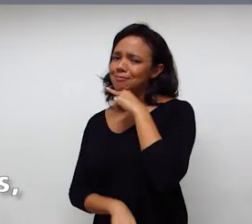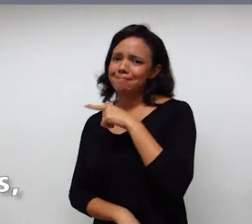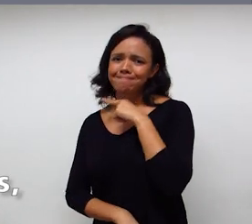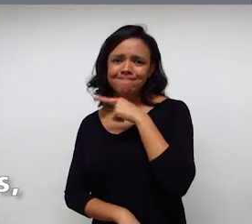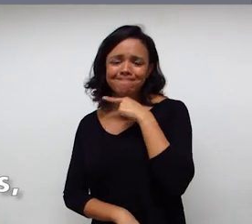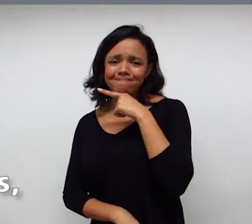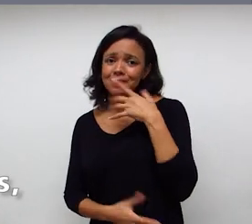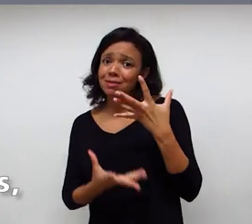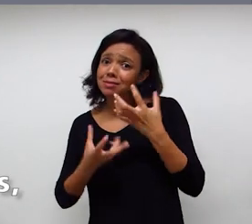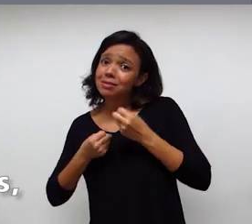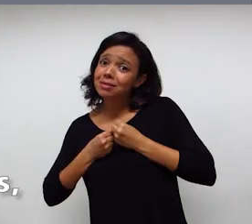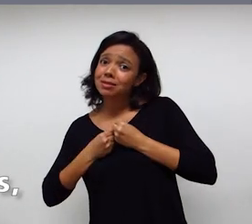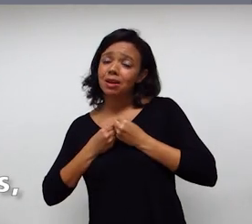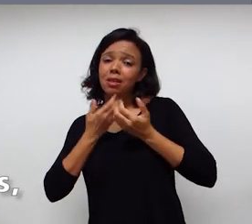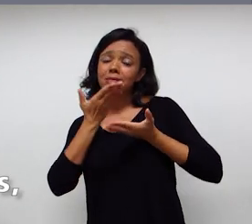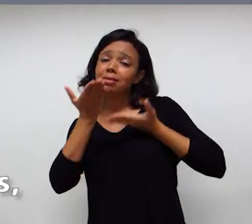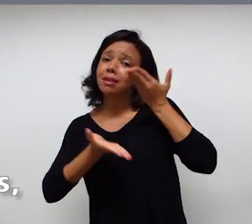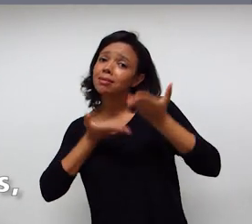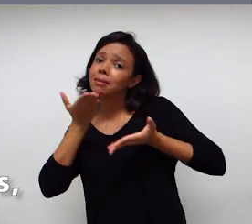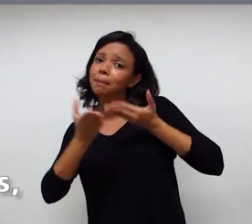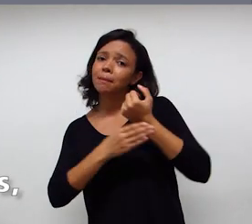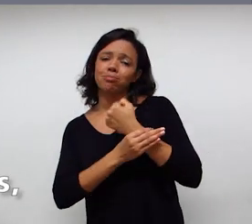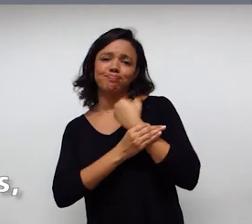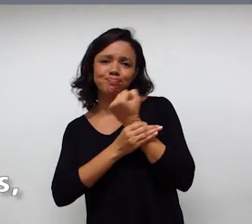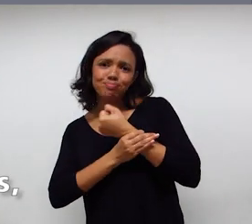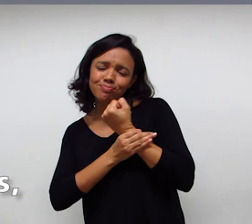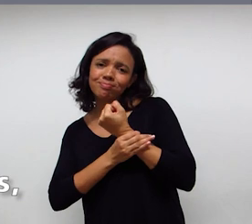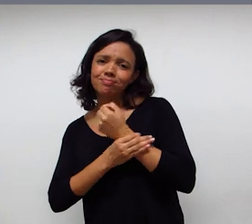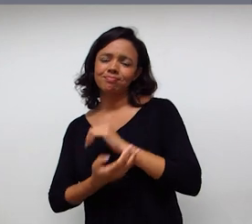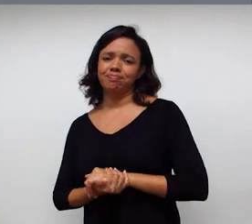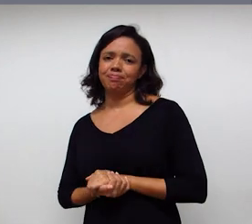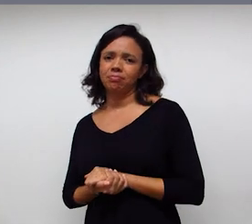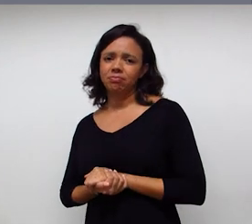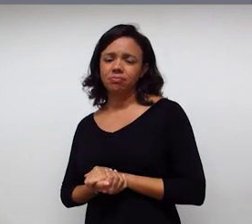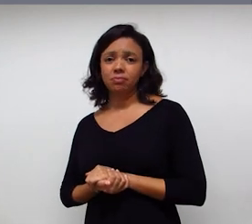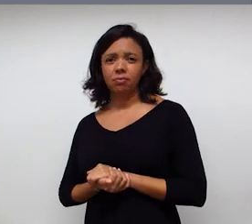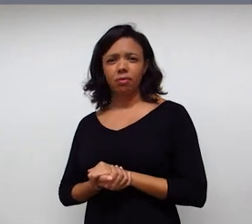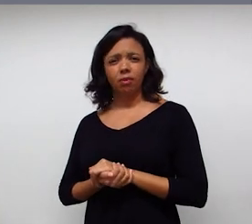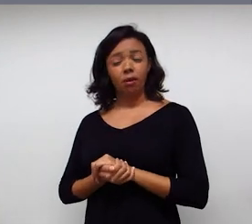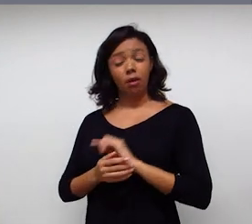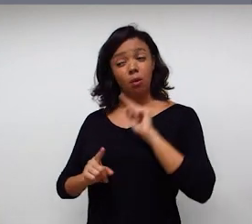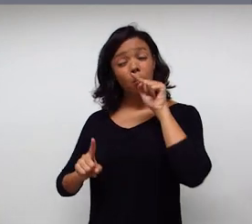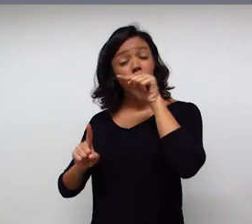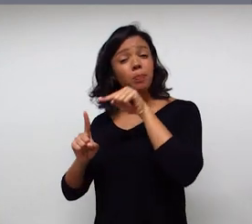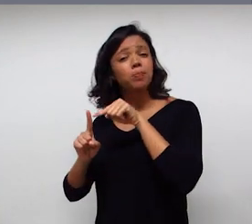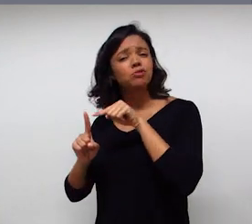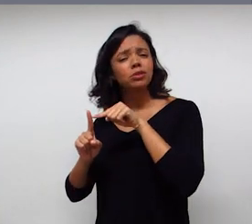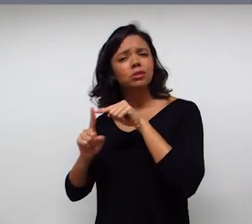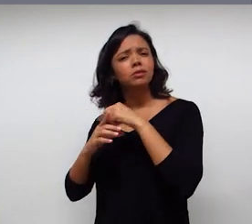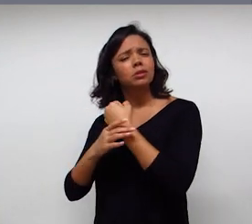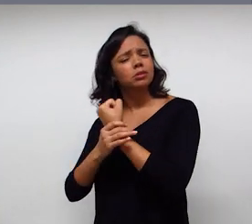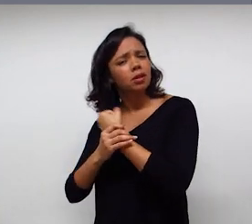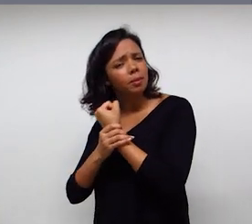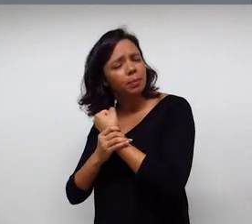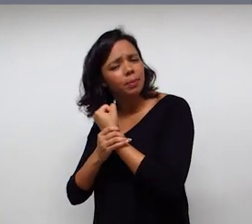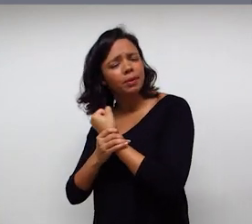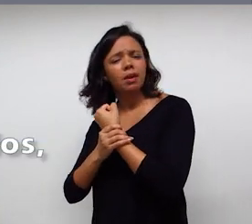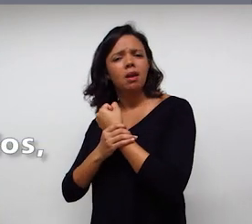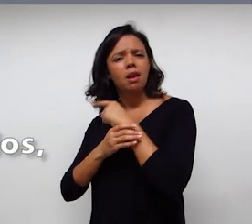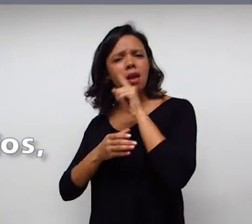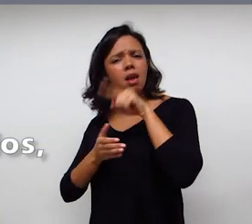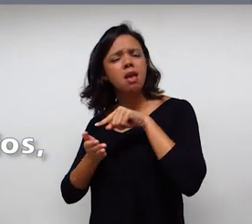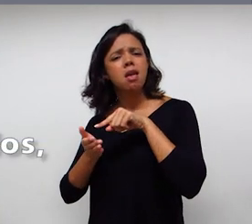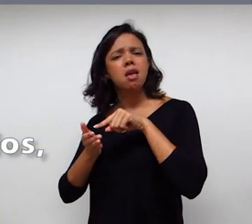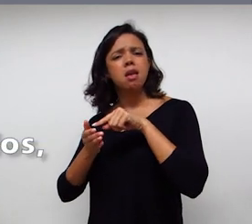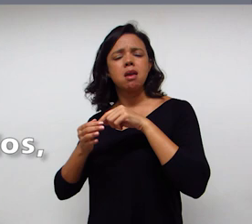momento não estão conseguindo receber nas terapias. Então, do ponto de vista da fisioterapia,